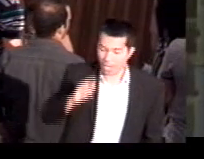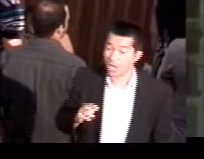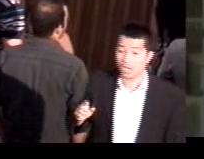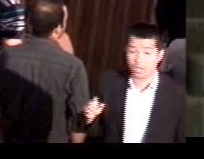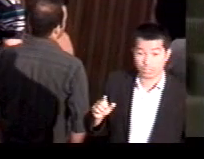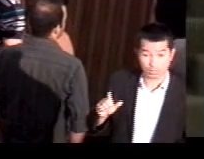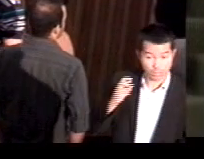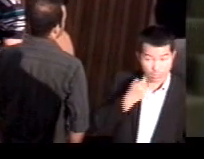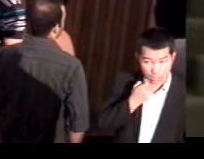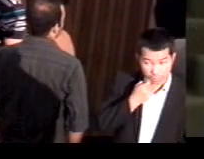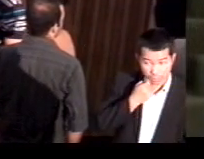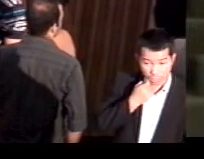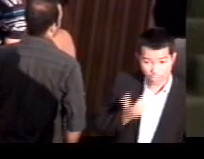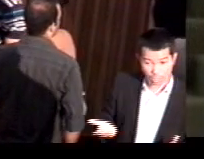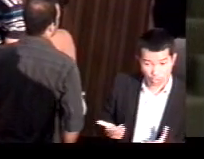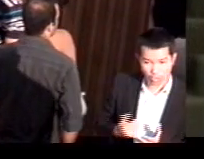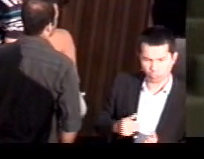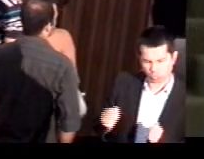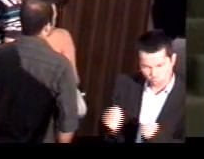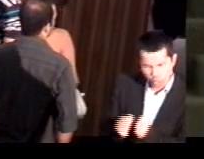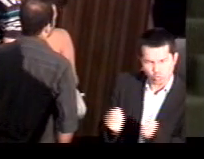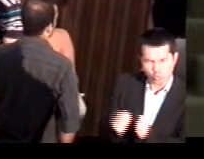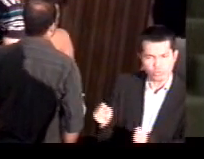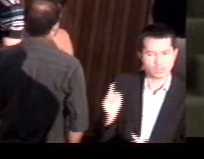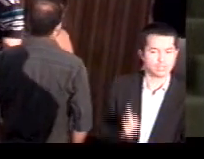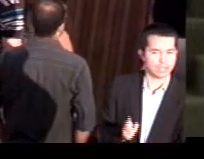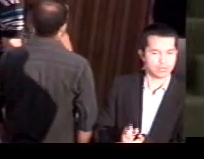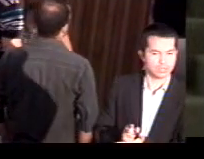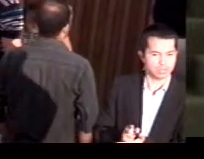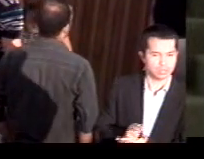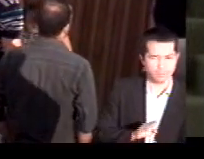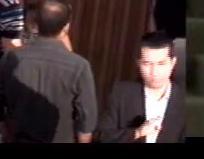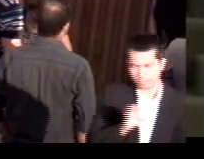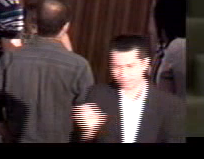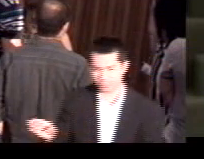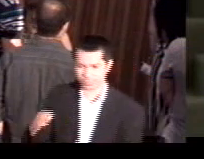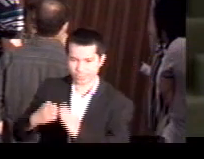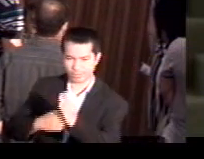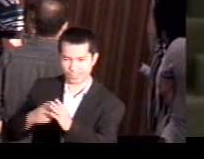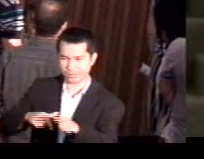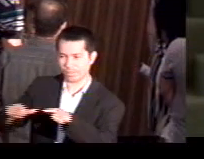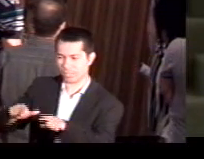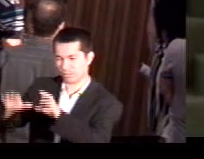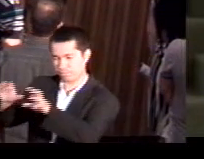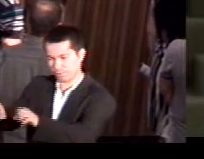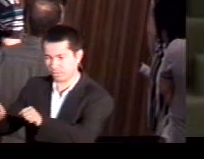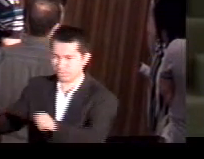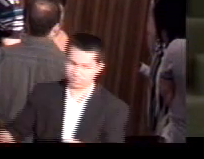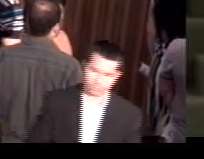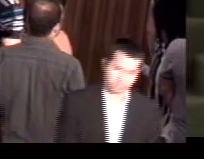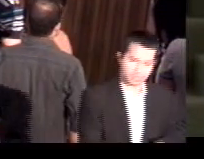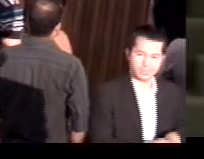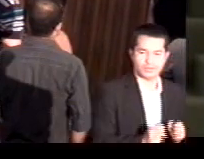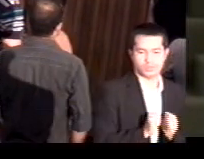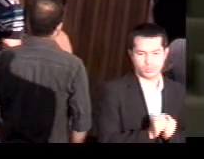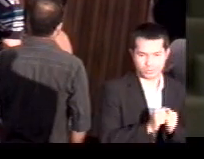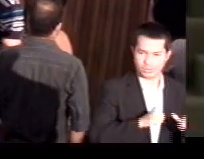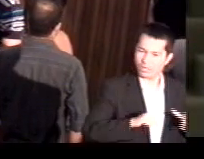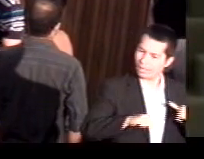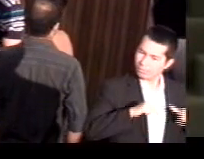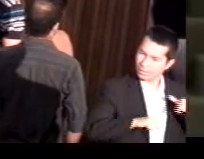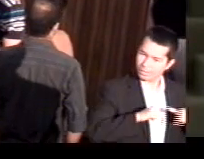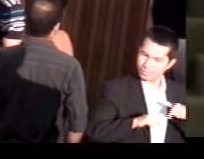gente vai orar junto. E Deus libertou aquele homem. Hoje esse homem que foi liberto é líder de célula. Sabe o